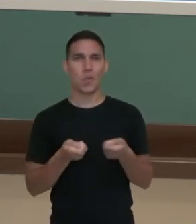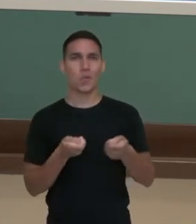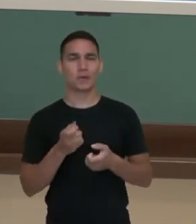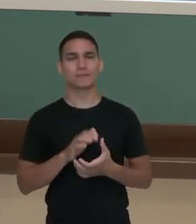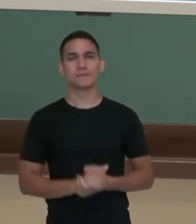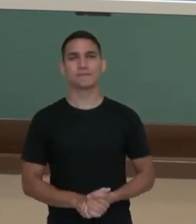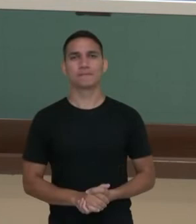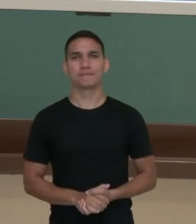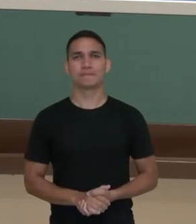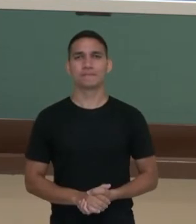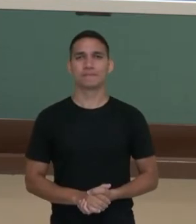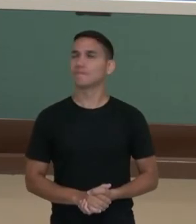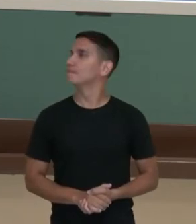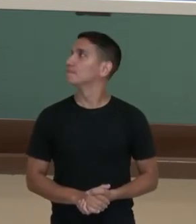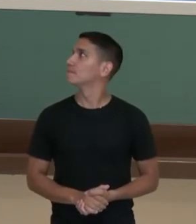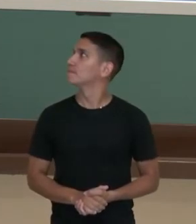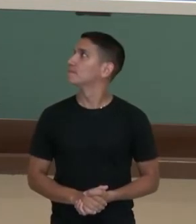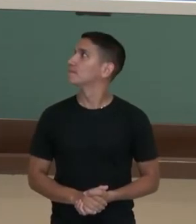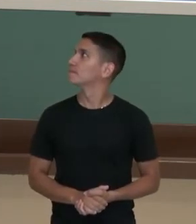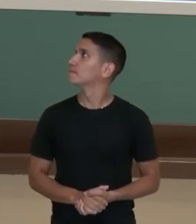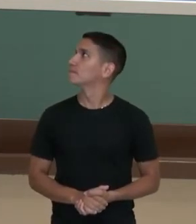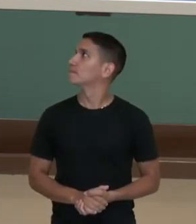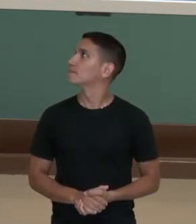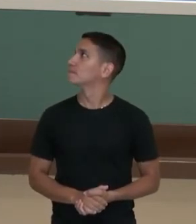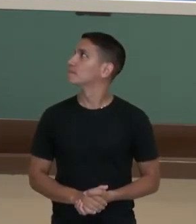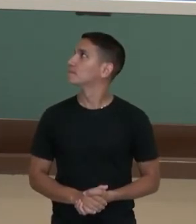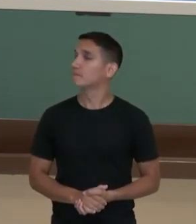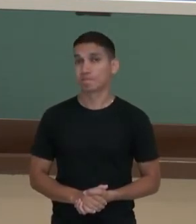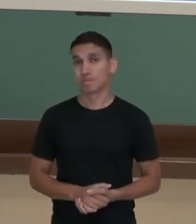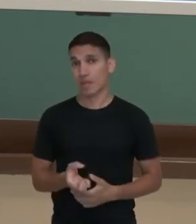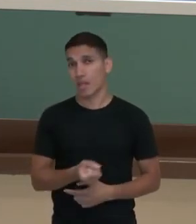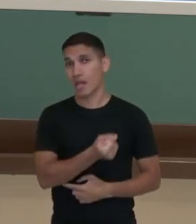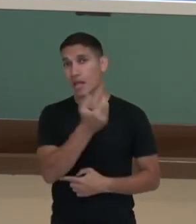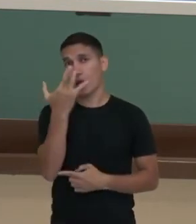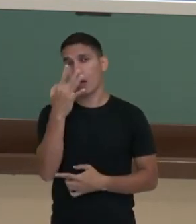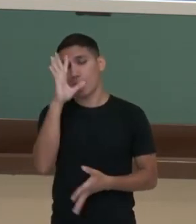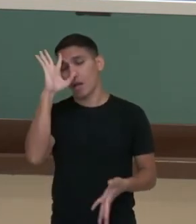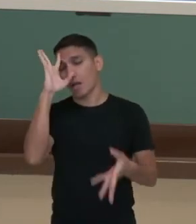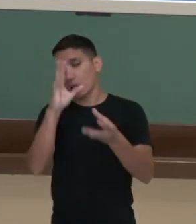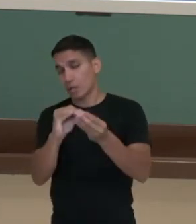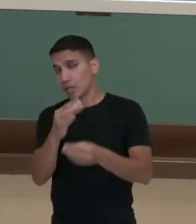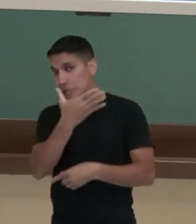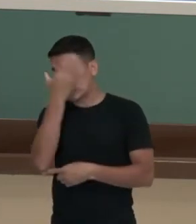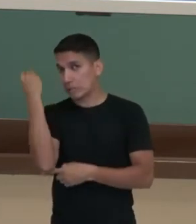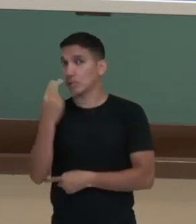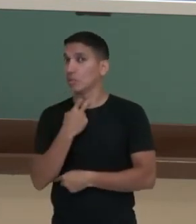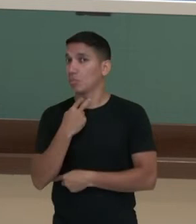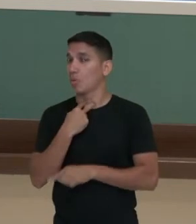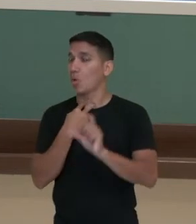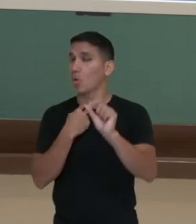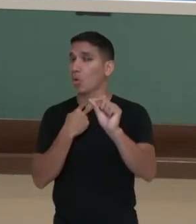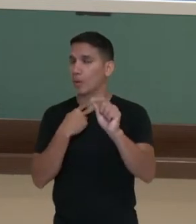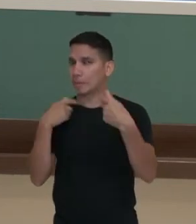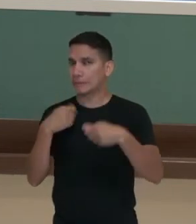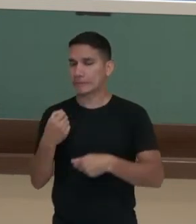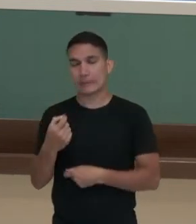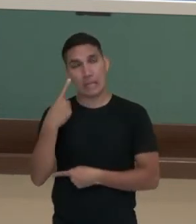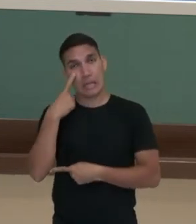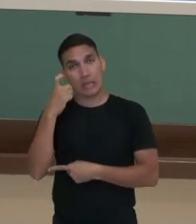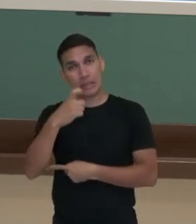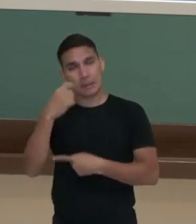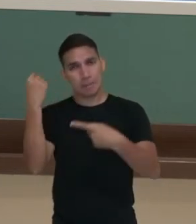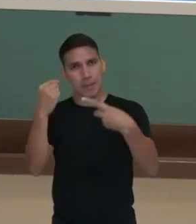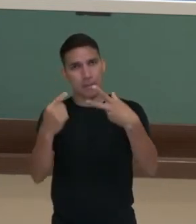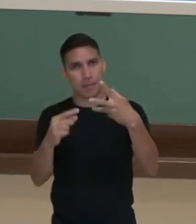presente, tá bom? Ok? Algumas considerações que a gente não pode deixar de levar em conta quando a gente fala de